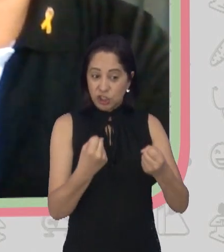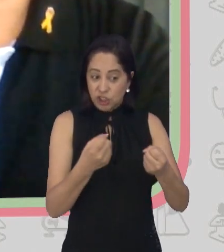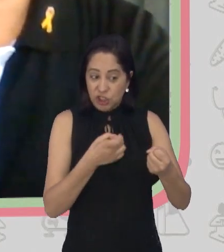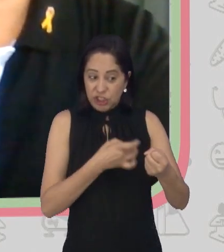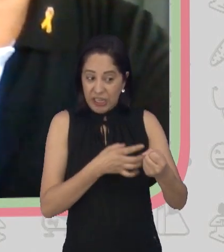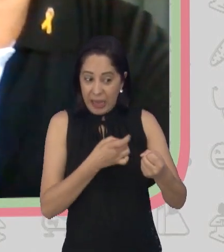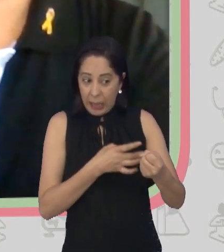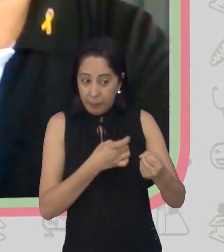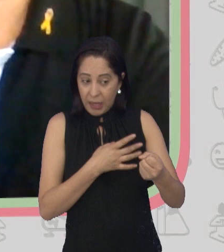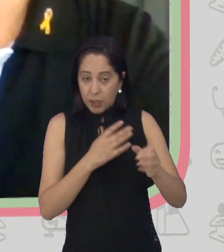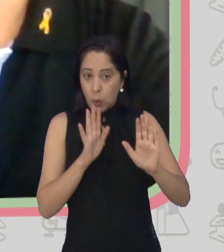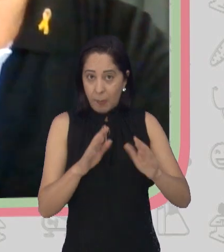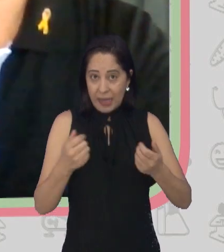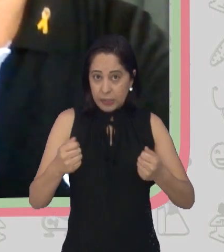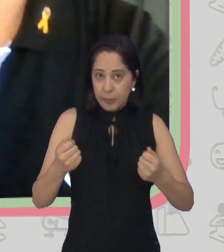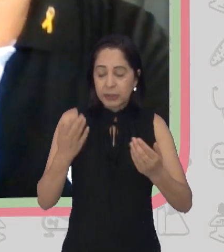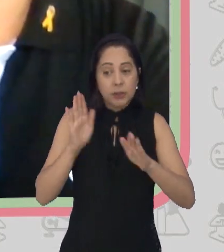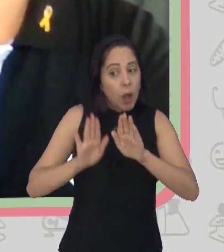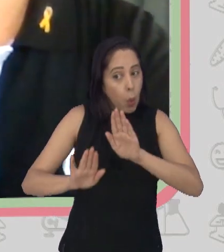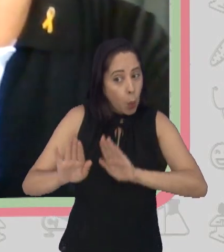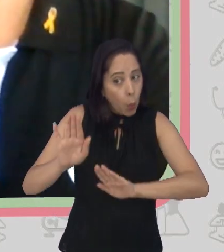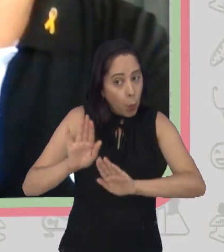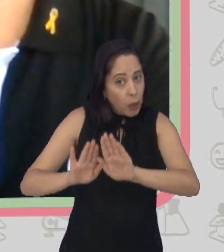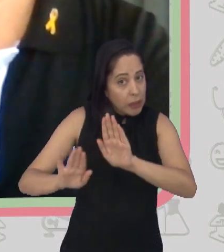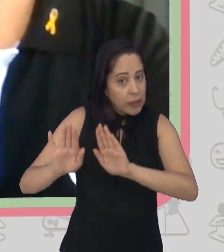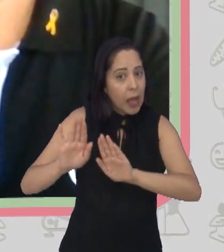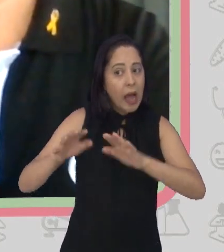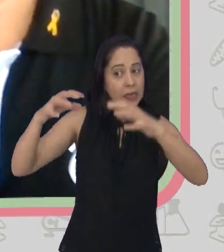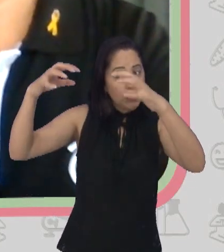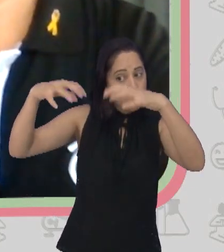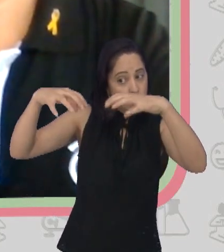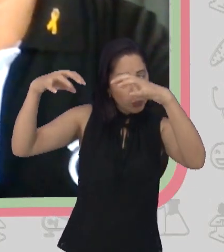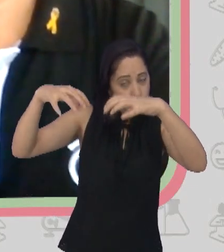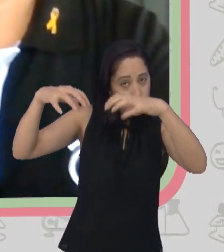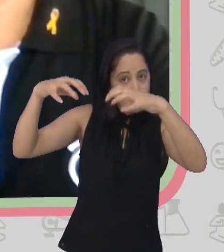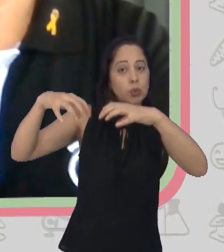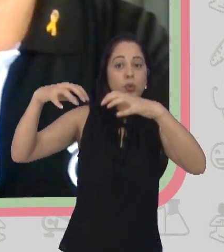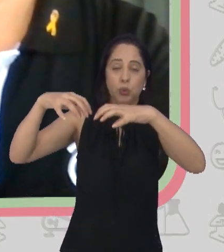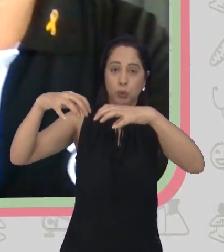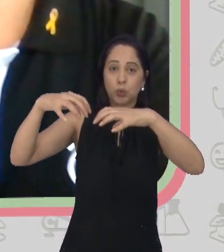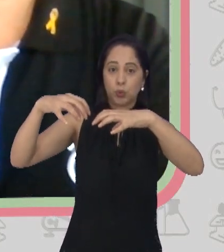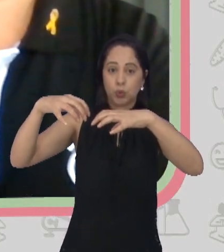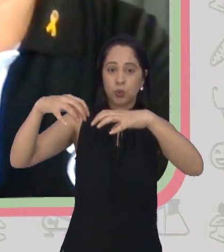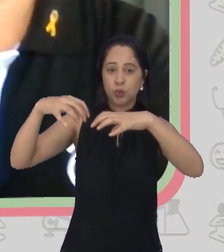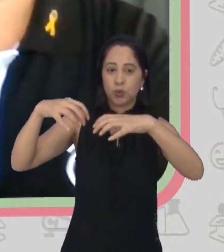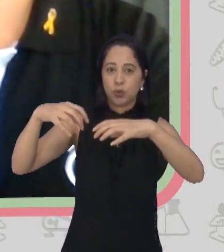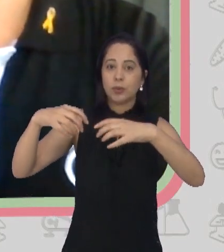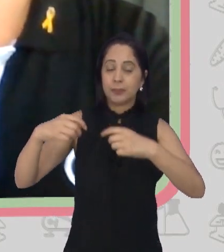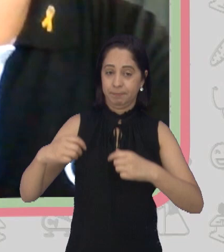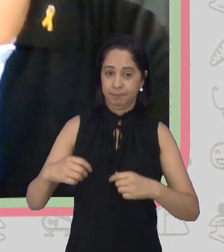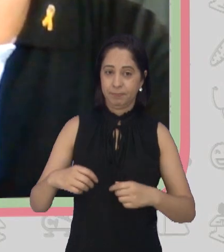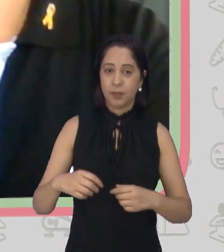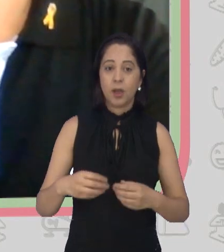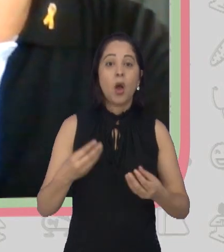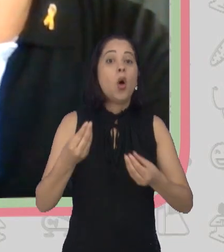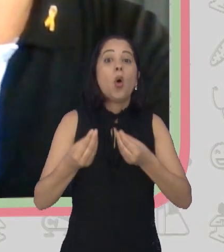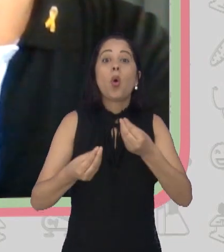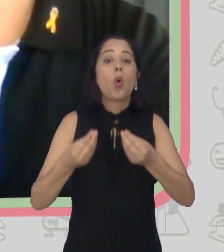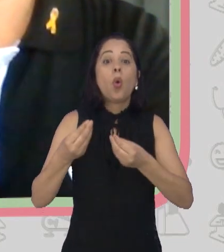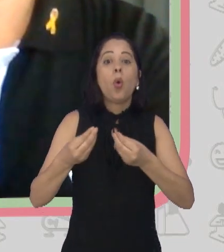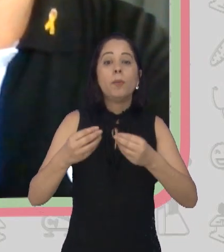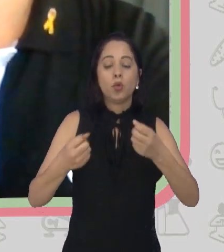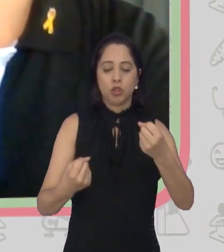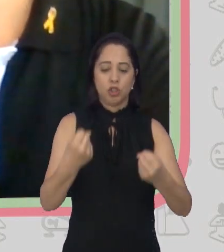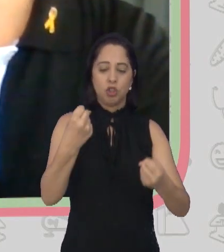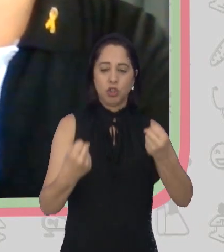em dias de tempestade, né? Todo motorista, com medo ou sem medo, fica um pouco mais receoso. Como dirigir